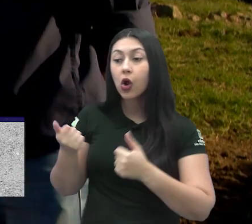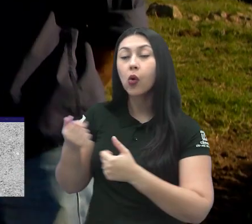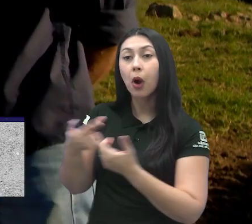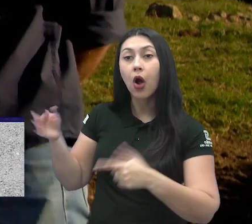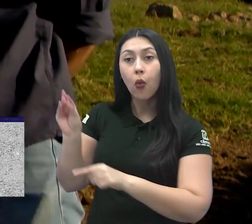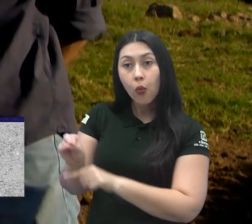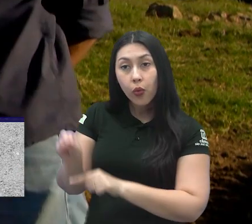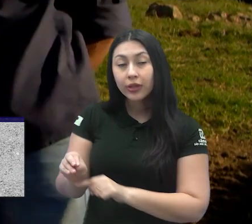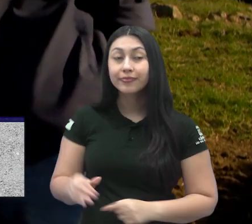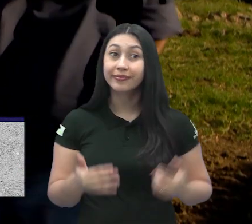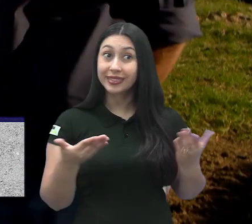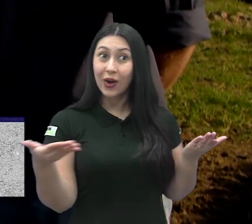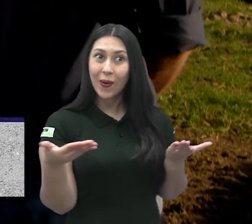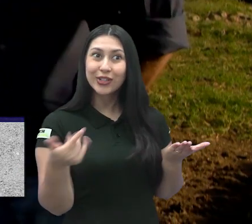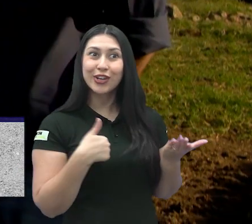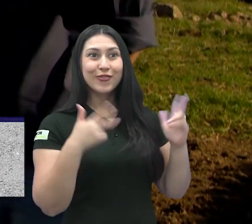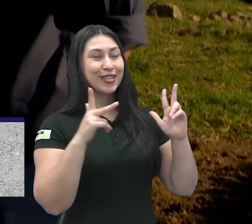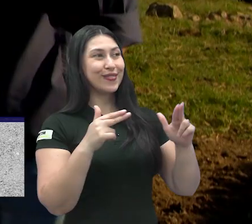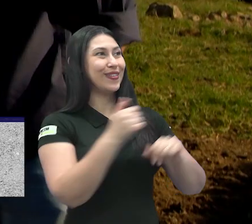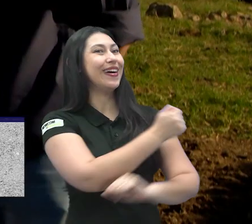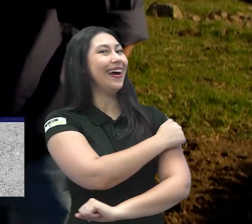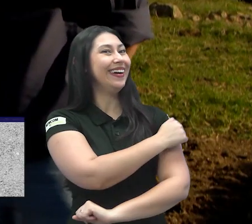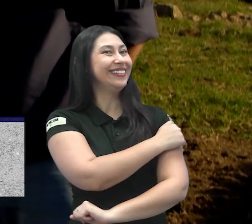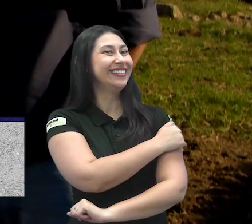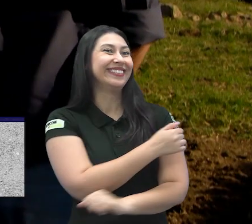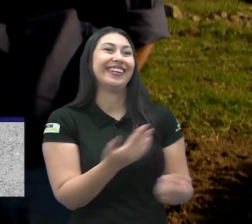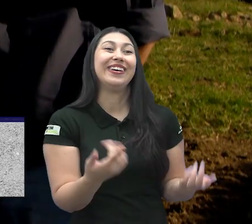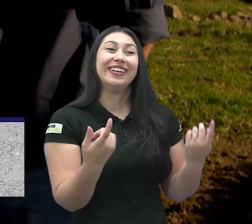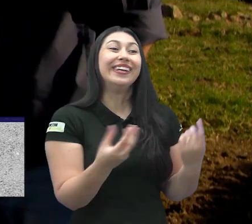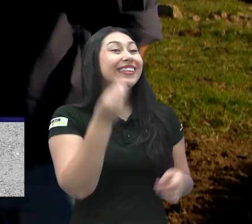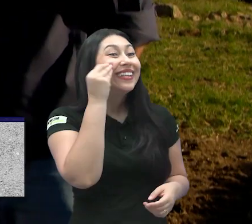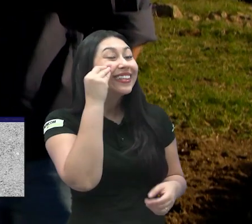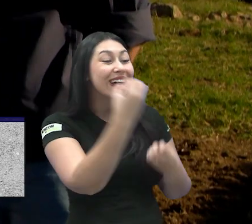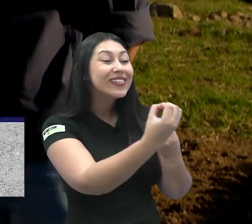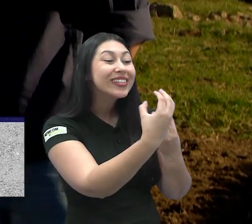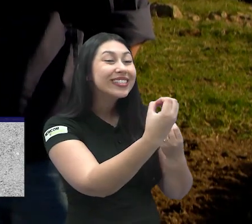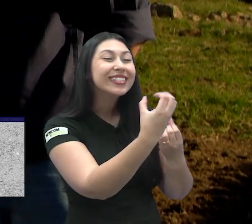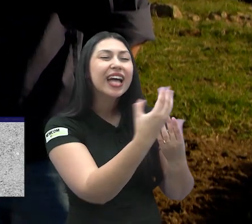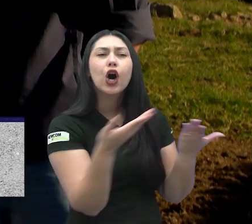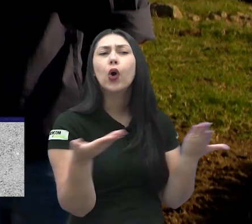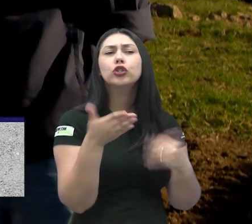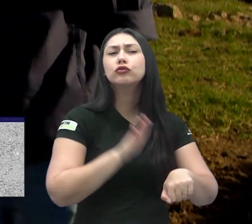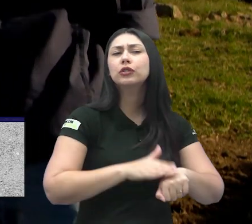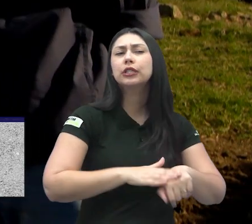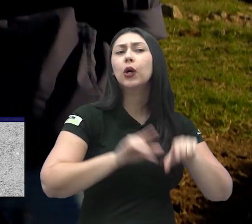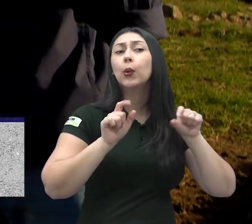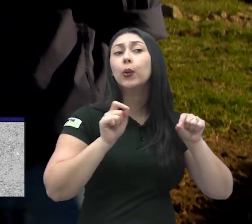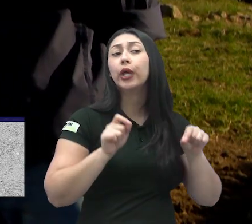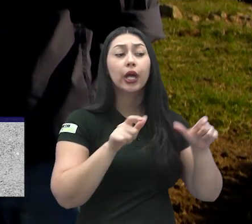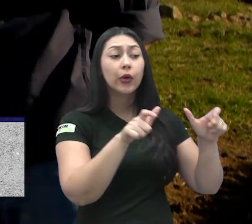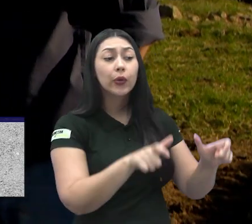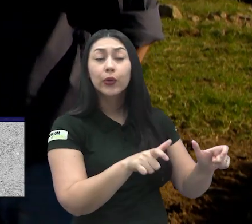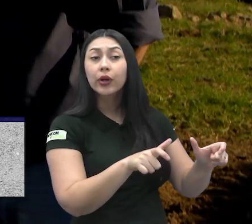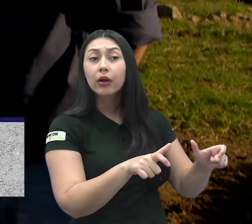Bom, então, hoje eu acho que eu posso dizer que eu vou ser uma aluna sua. Você vai tentar me mostrar o que tem pra gente fazer aqui hoje nesse espaço, que você vai